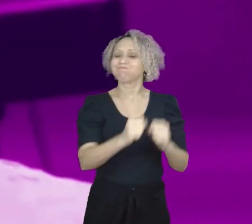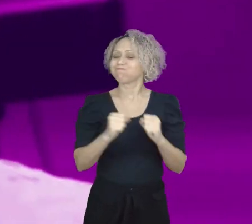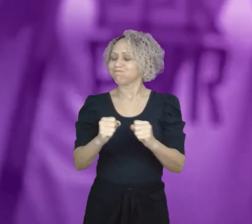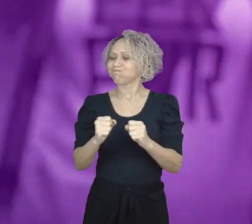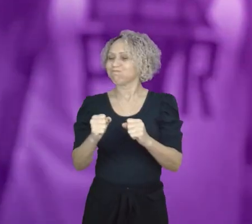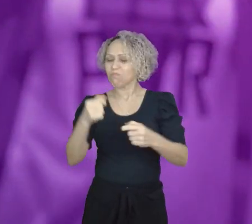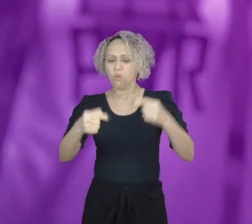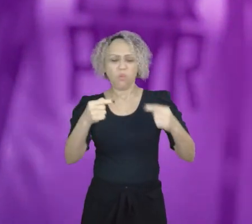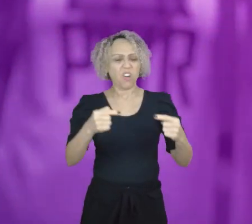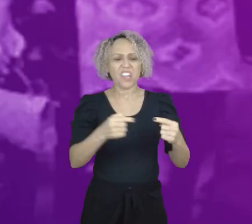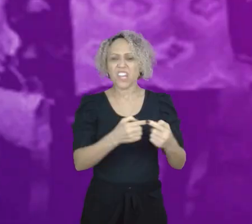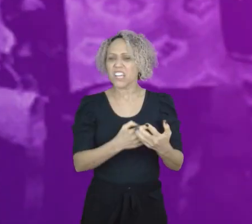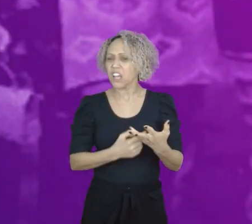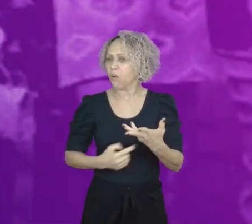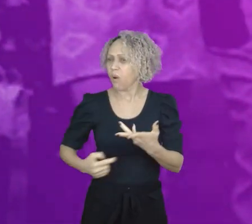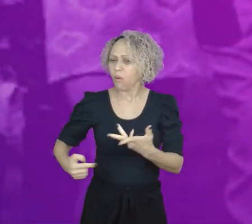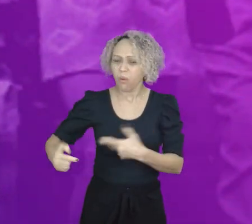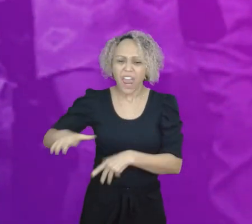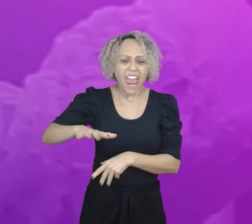poder.